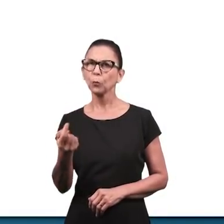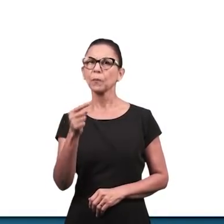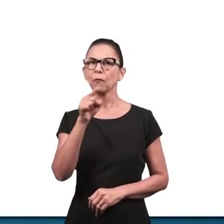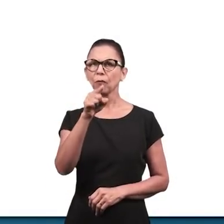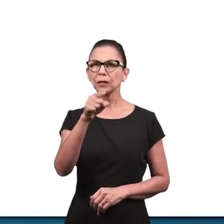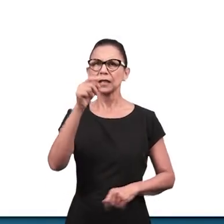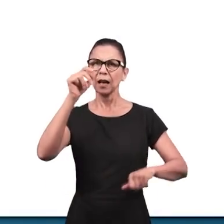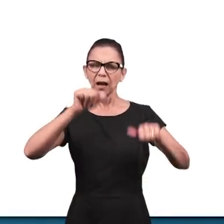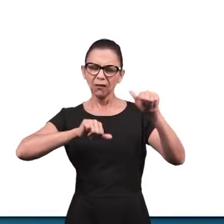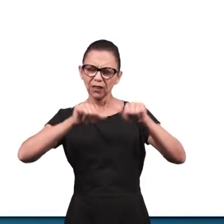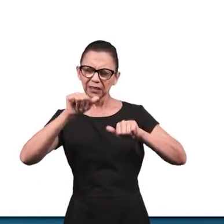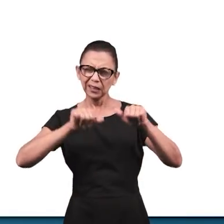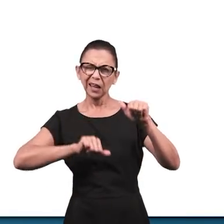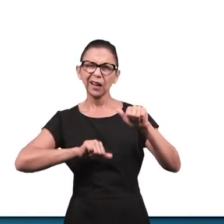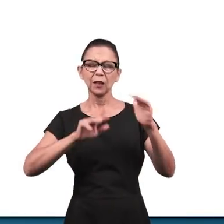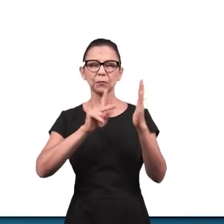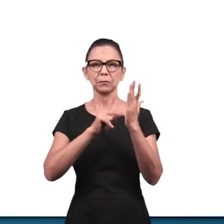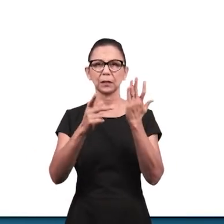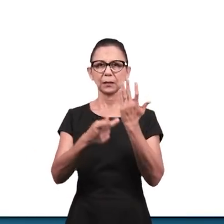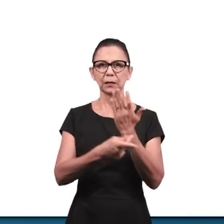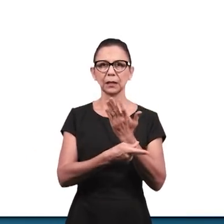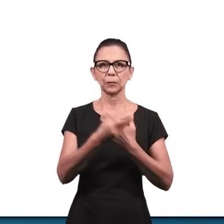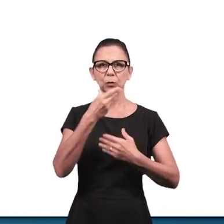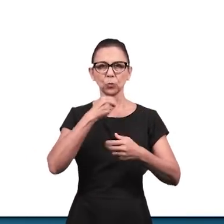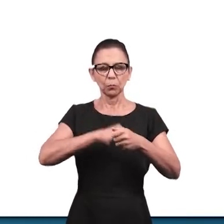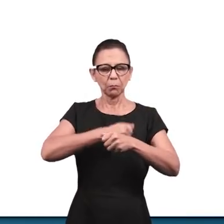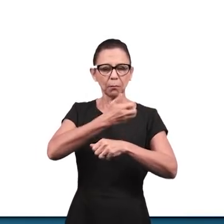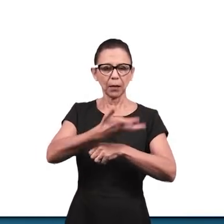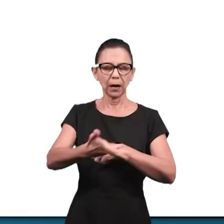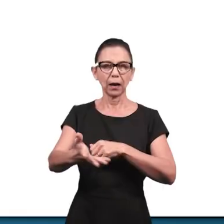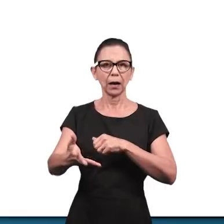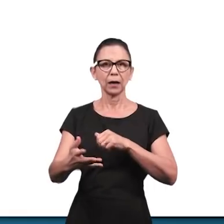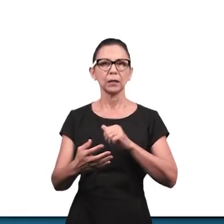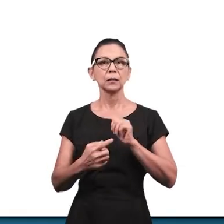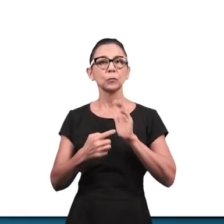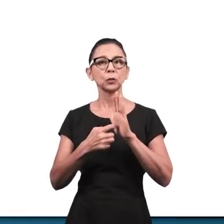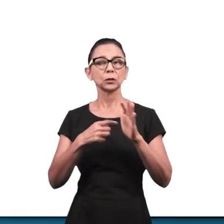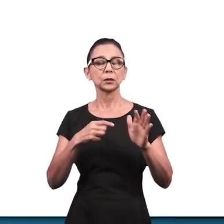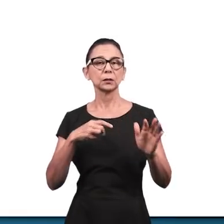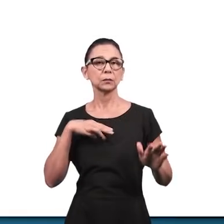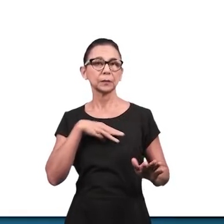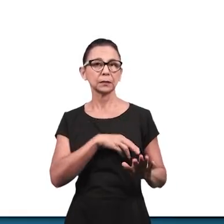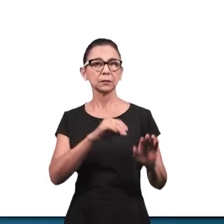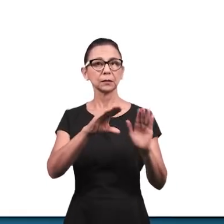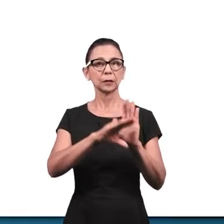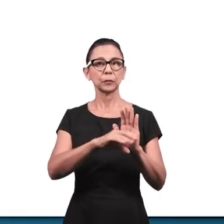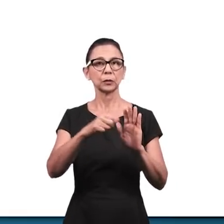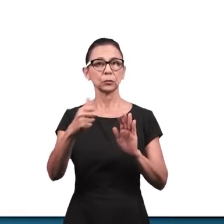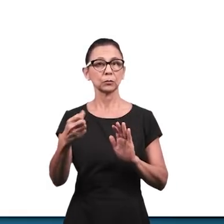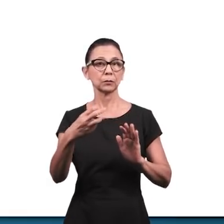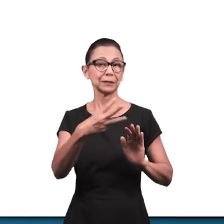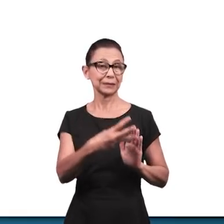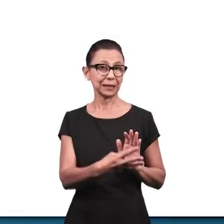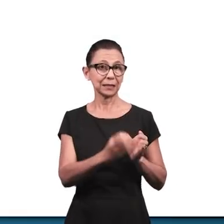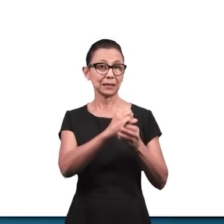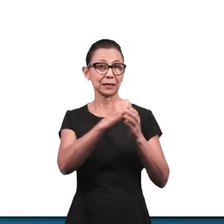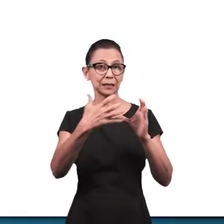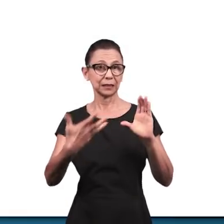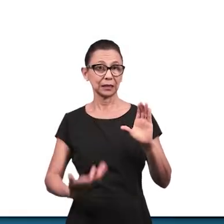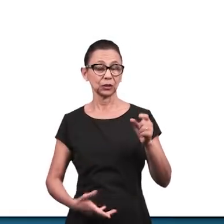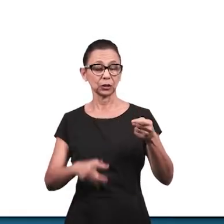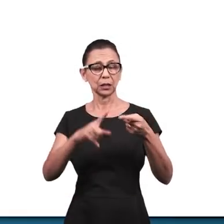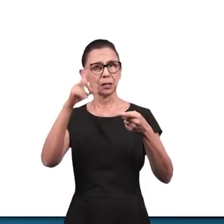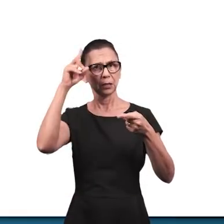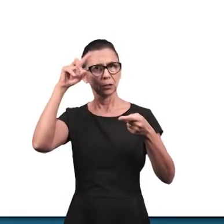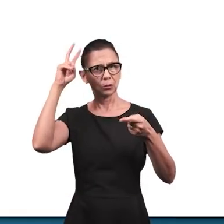uma análise da parábola do semeador, destacando no texto do Evangelho de Mateus, capítulo 13, o